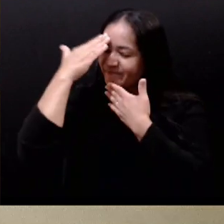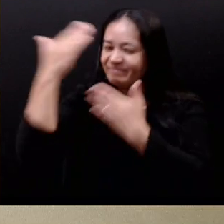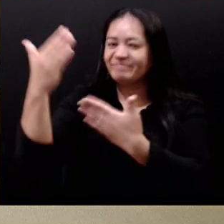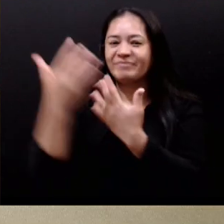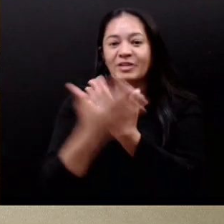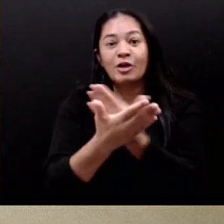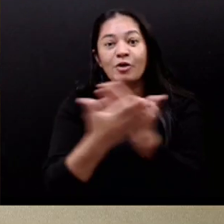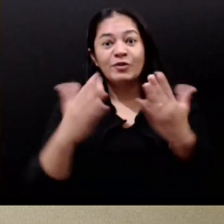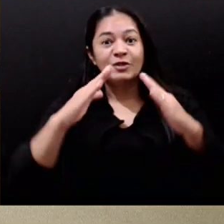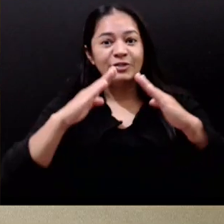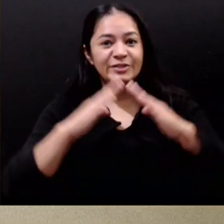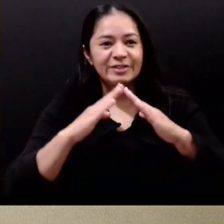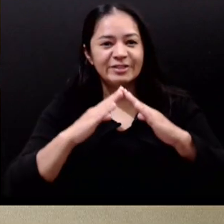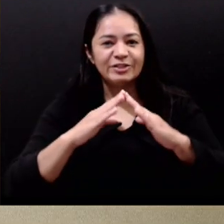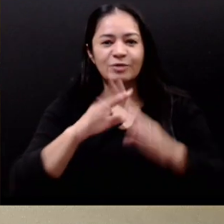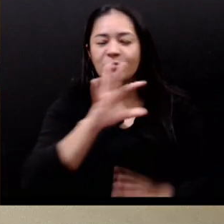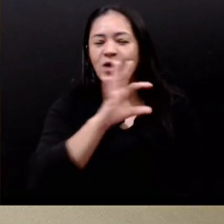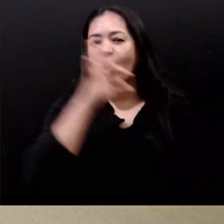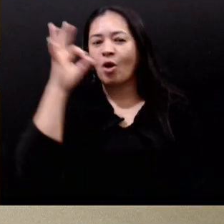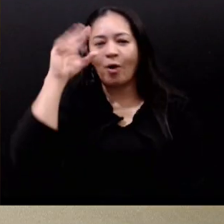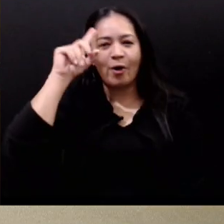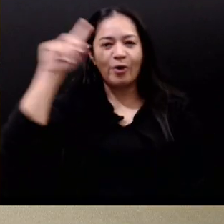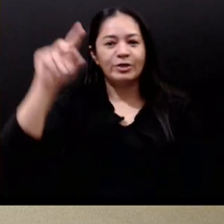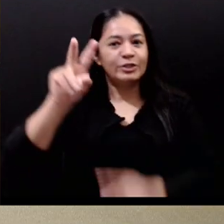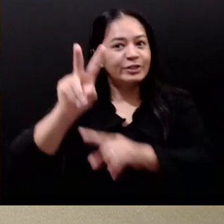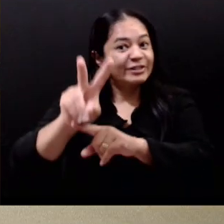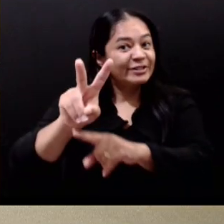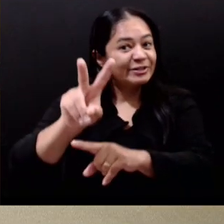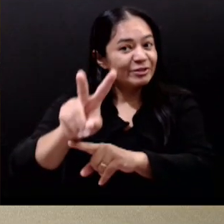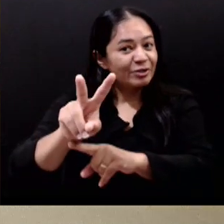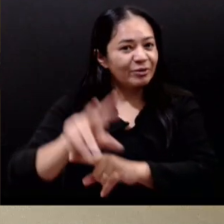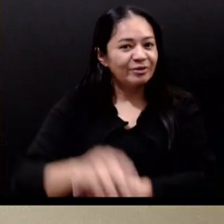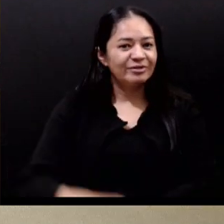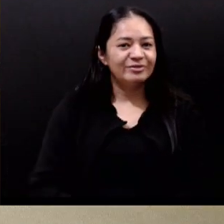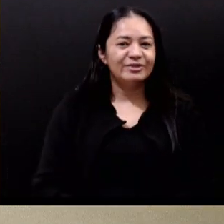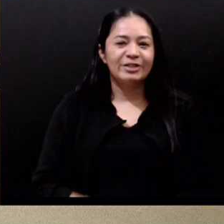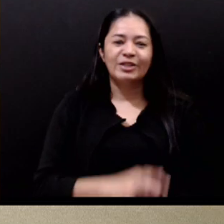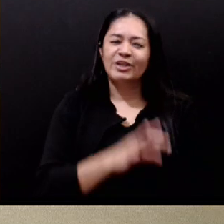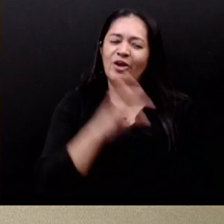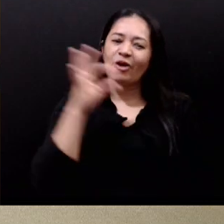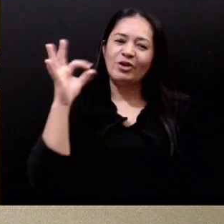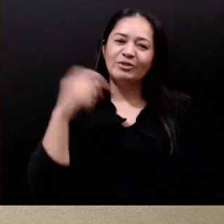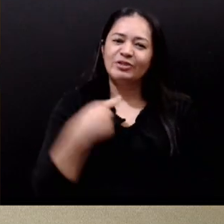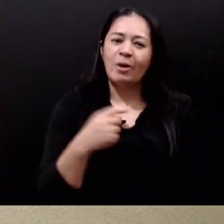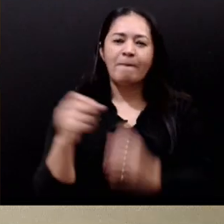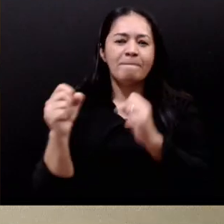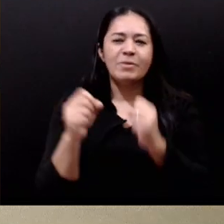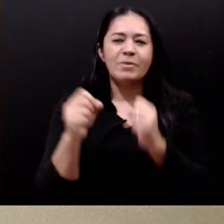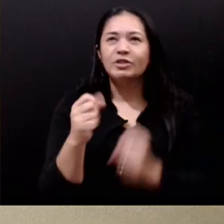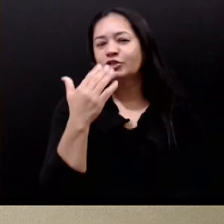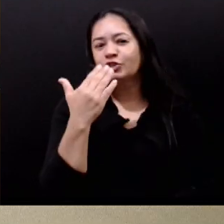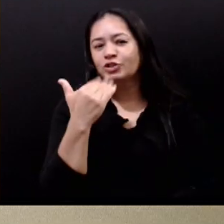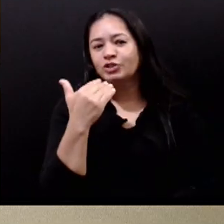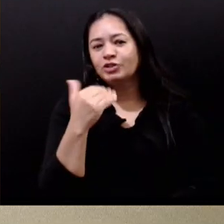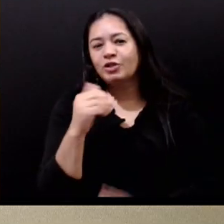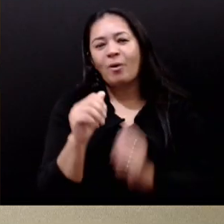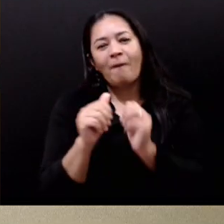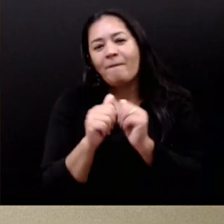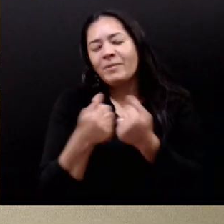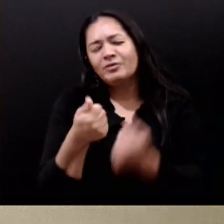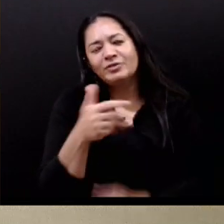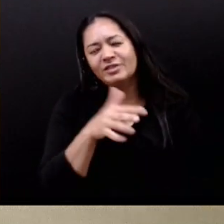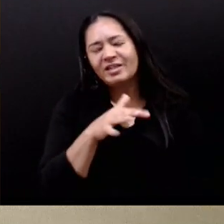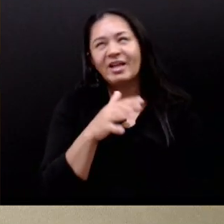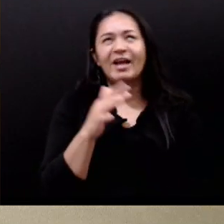excelente dia, se cuide. E que bom, né? A gente pode comer assim, Um pãozinho de vez em quando. Ai, coração fica